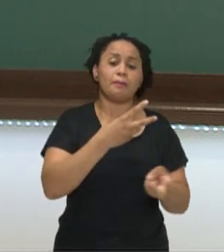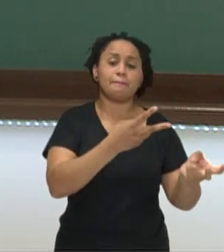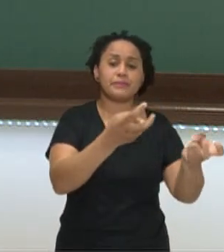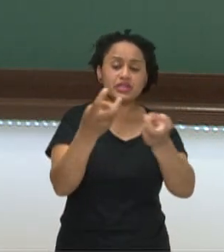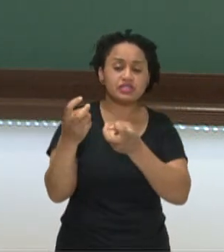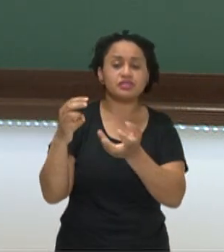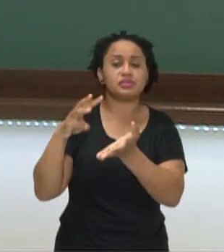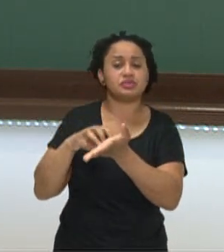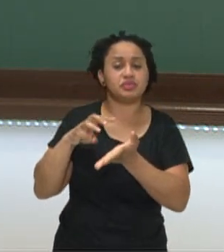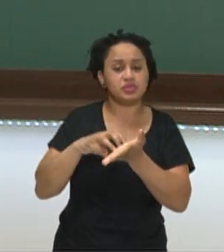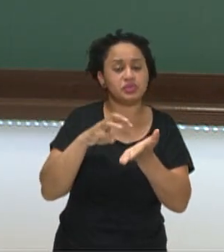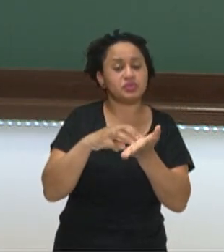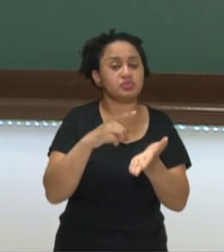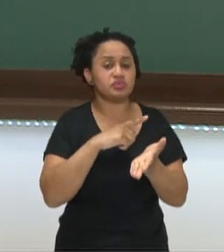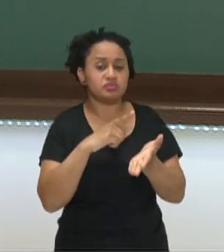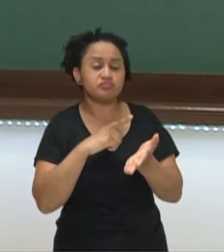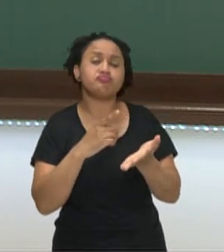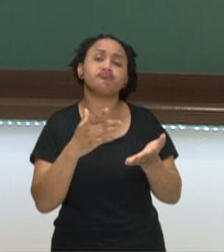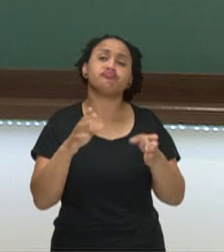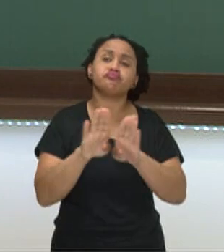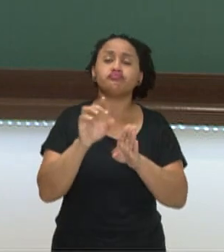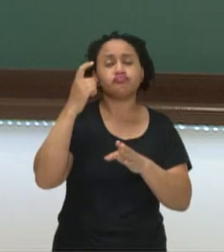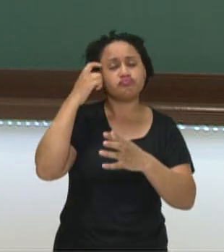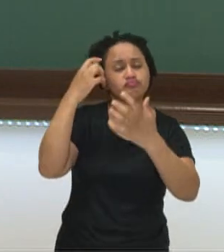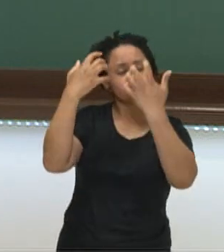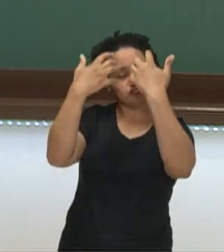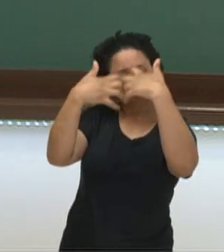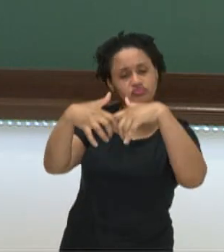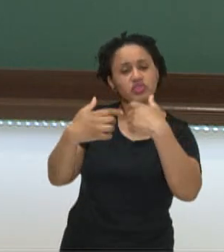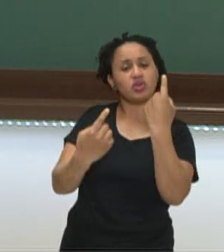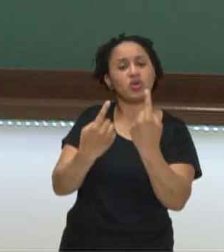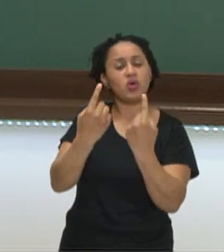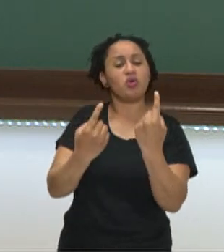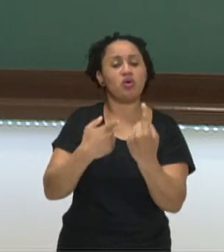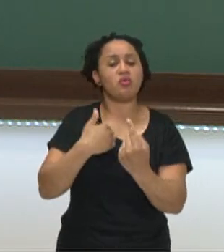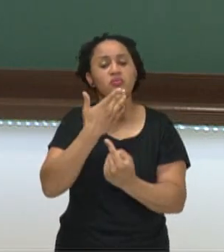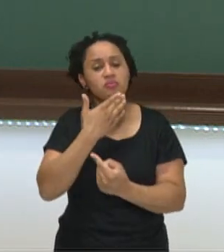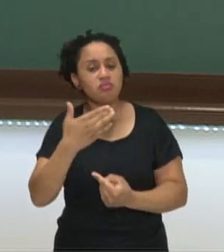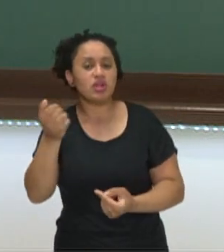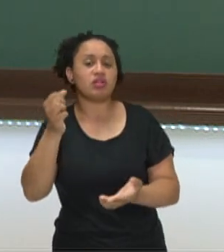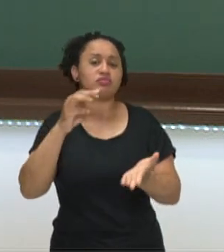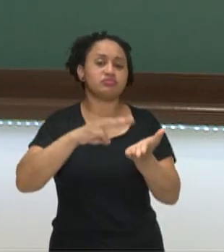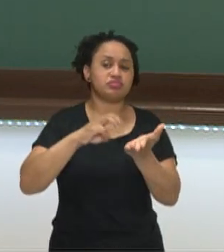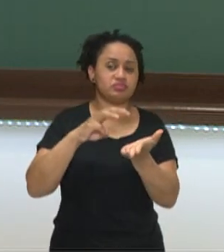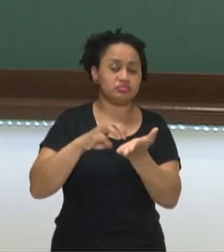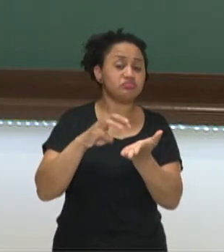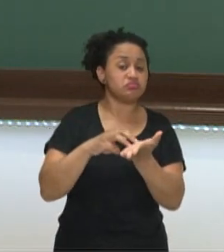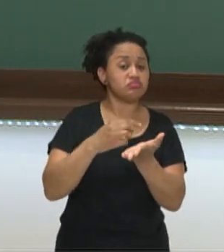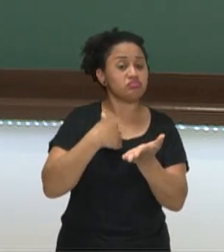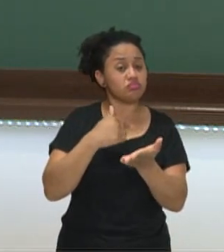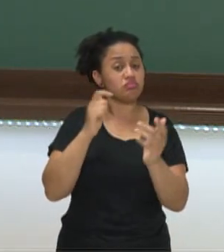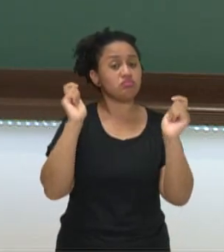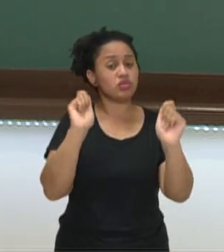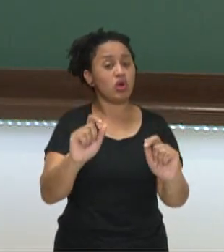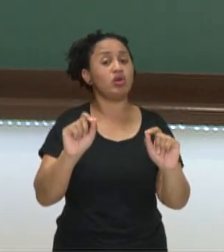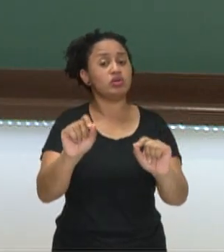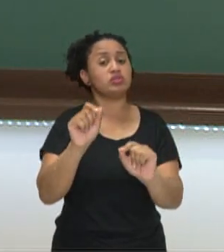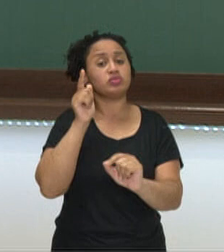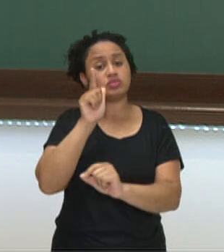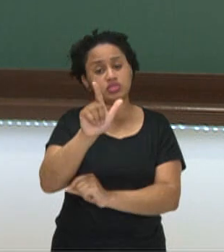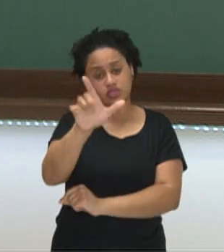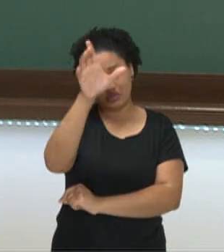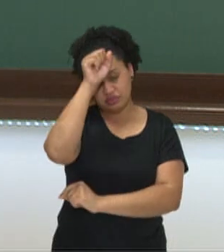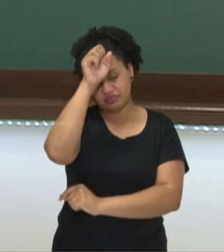essas metodologias e vamos pensar, refletir qual é a melhor metodologia para que eu possa